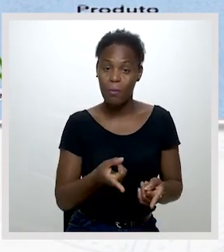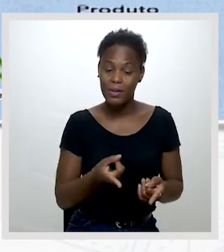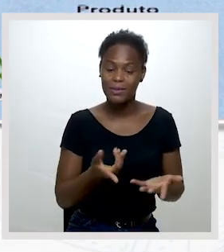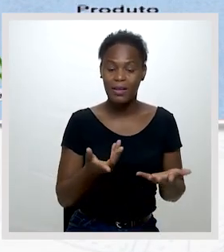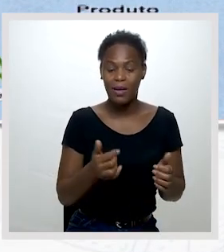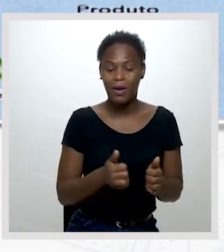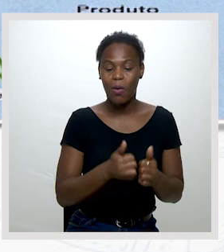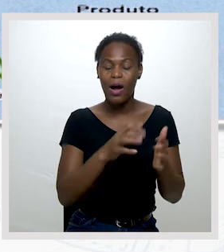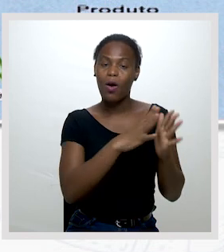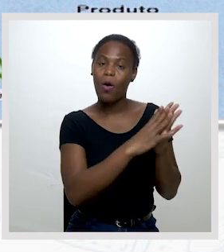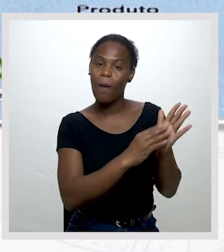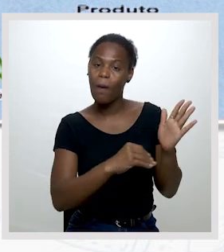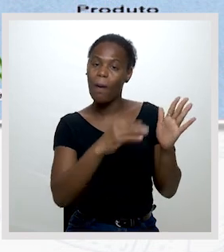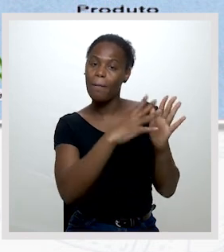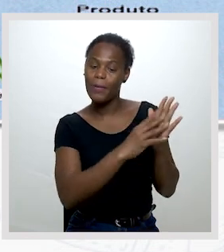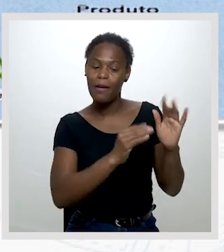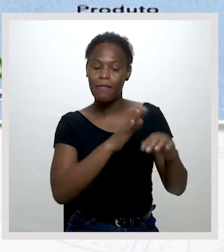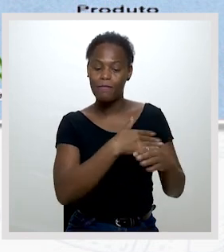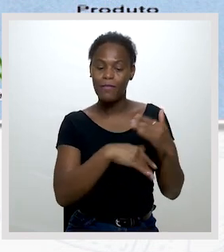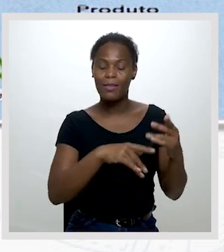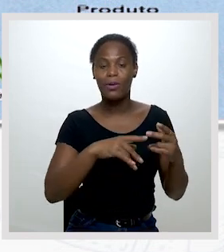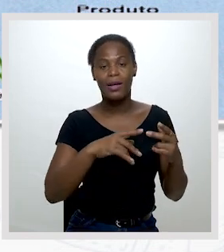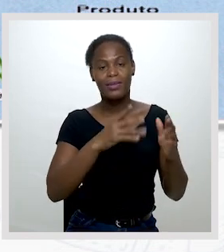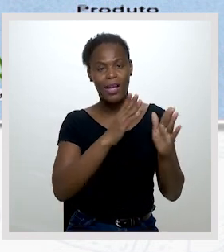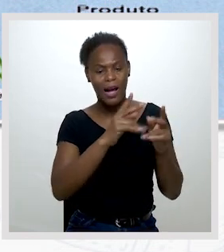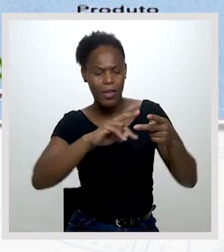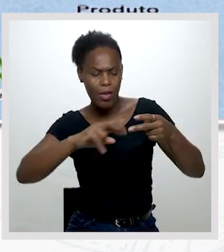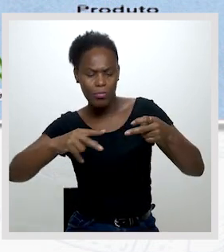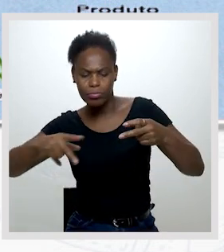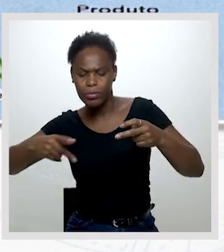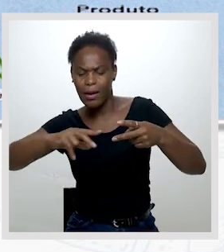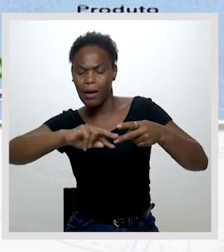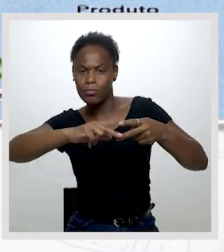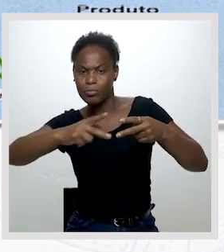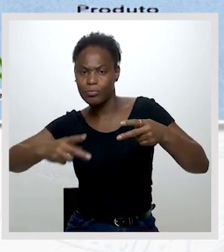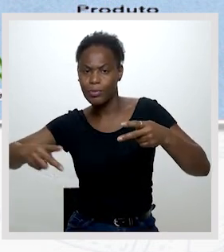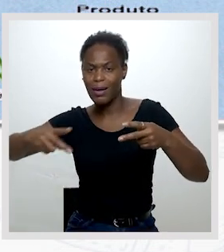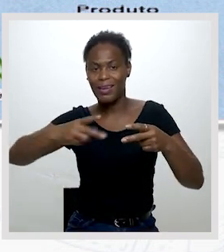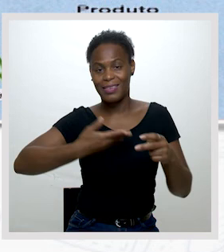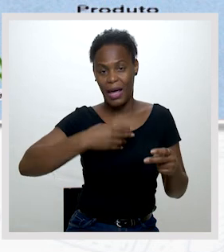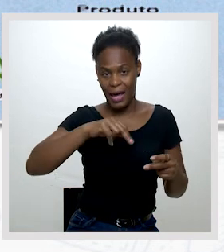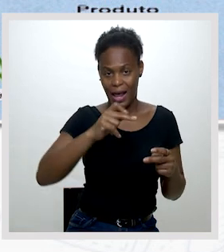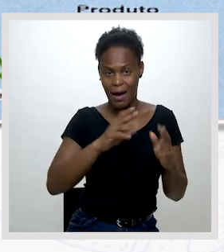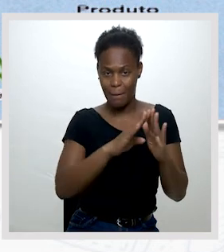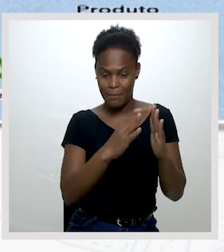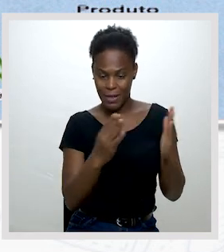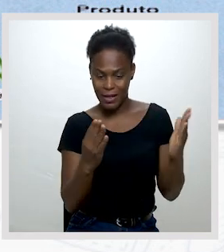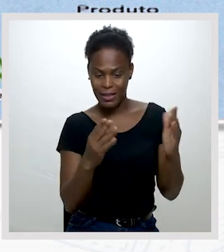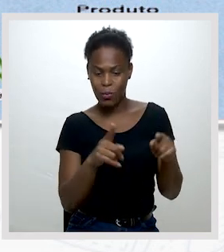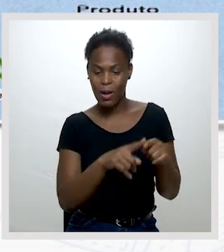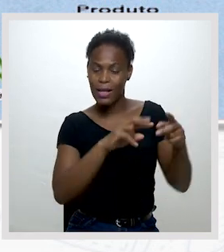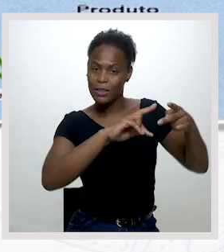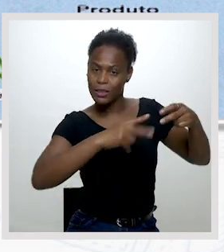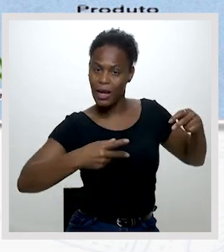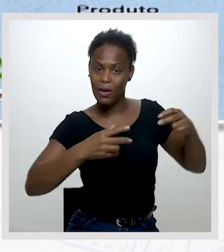começa precisamente com a cópia que é feita da cadeia de DNA. Ou seja, a molécula de DNA é aberta, não é? Num